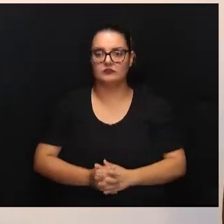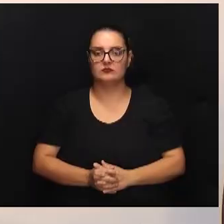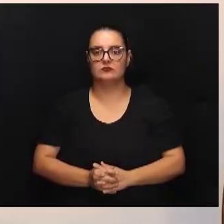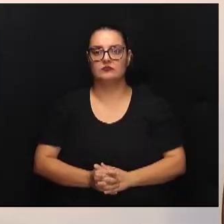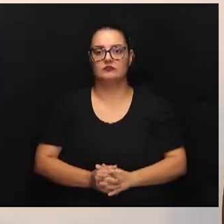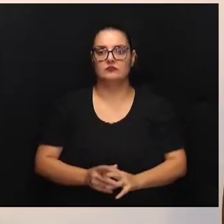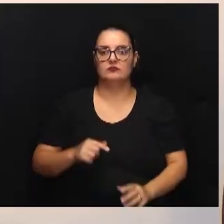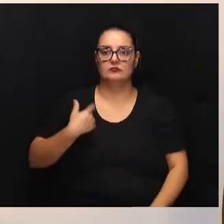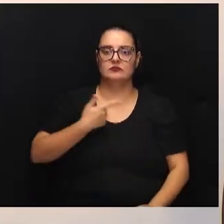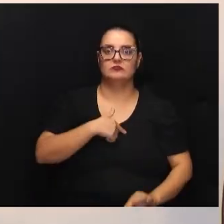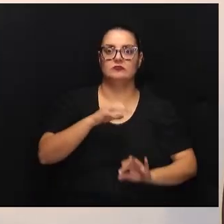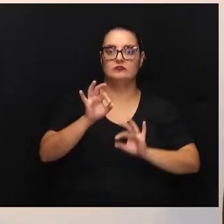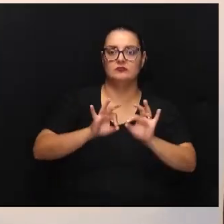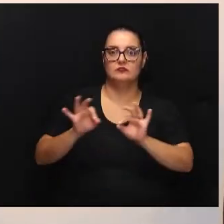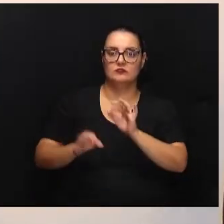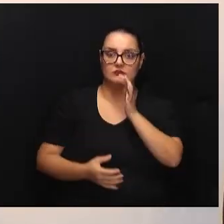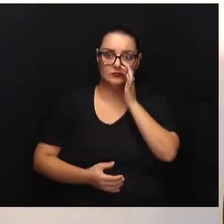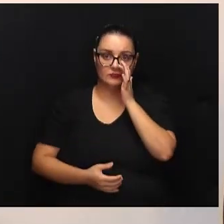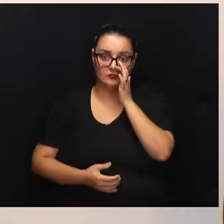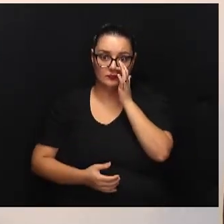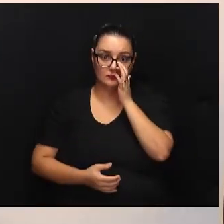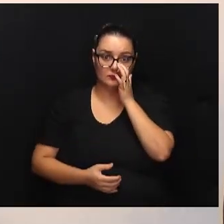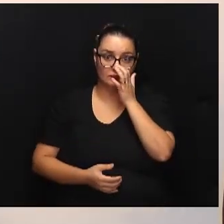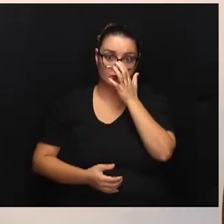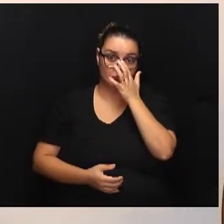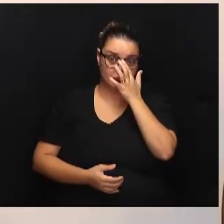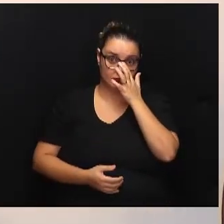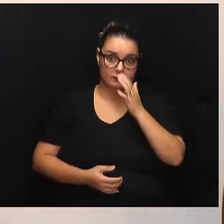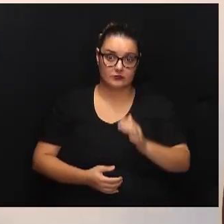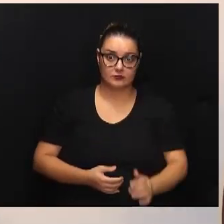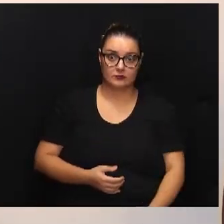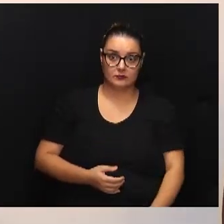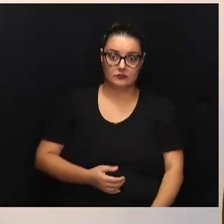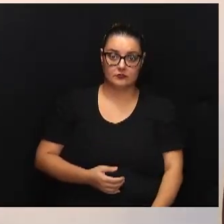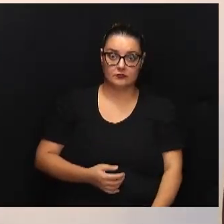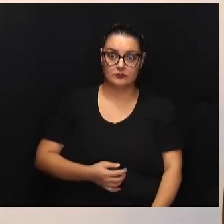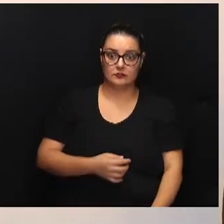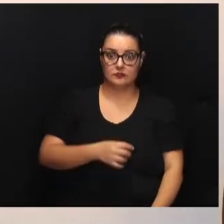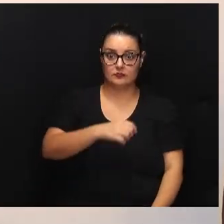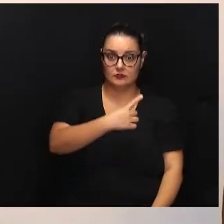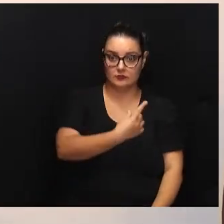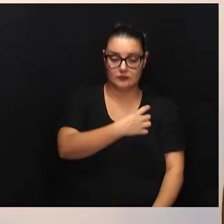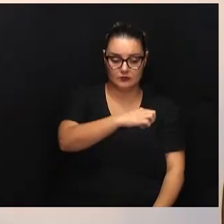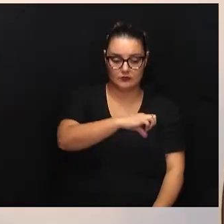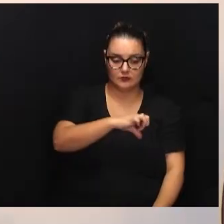de funcionar. E a gente tinha organizado, desde